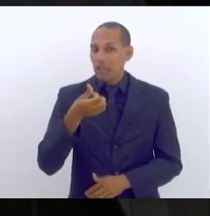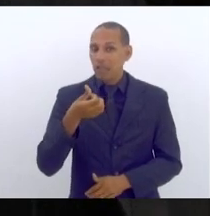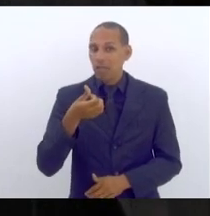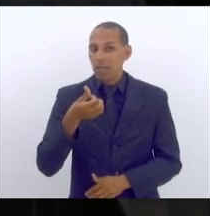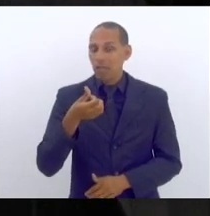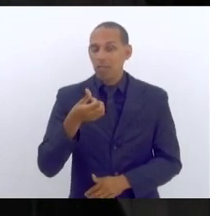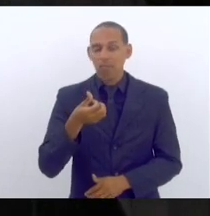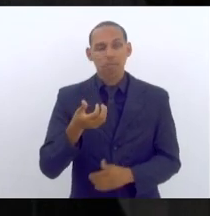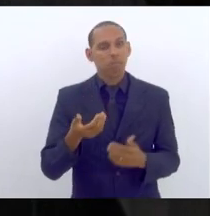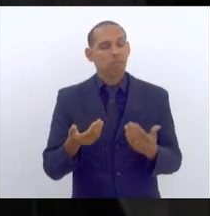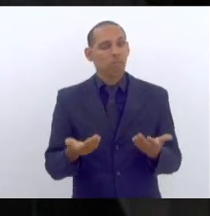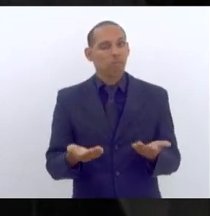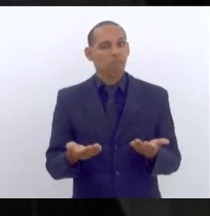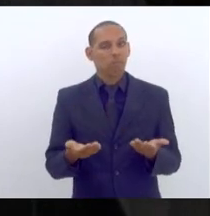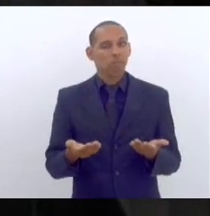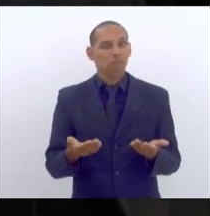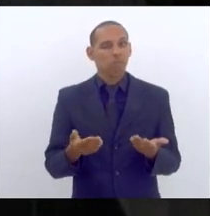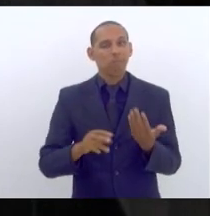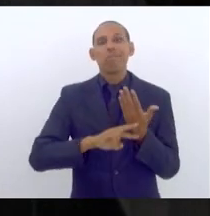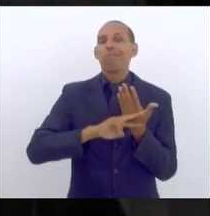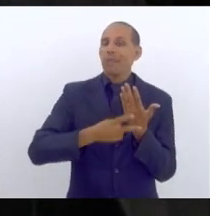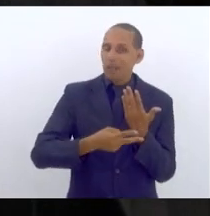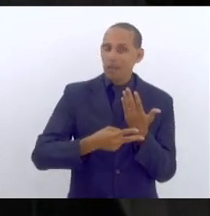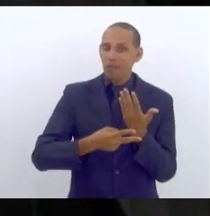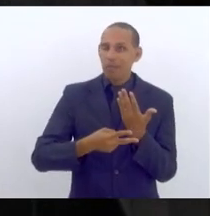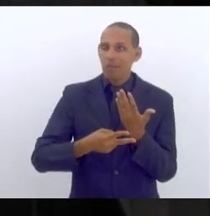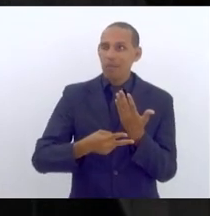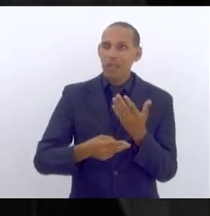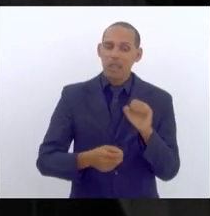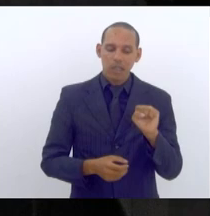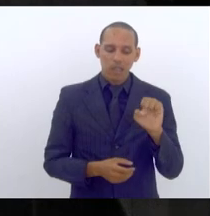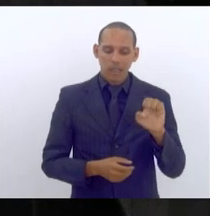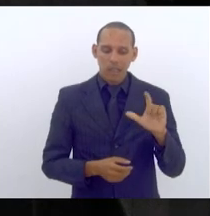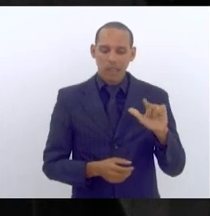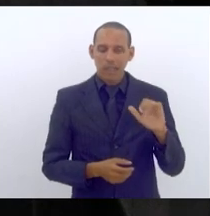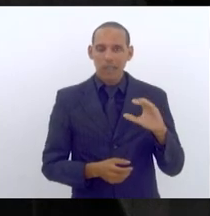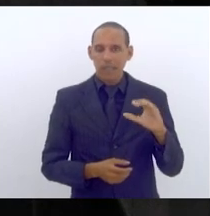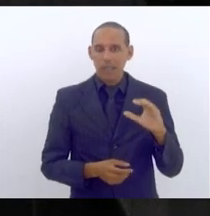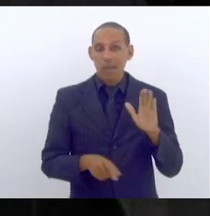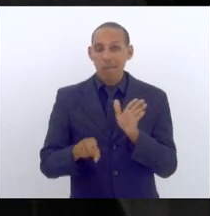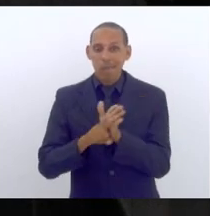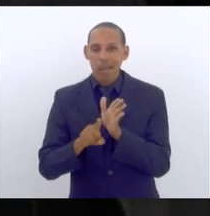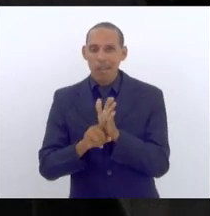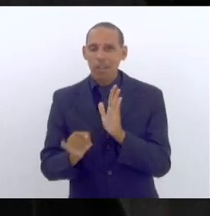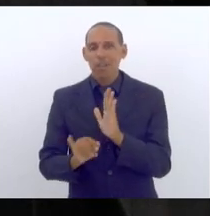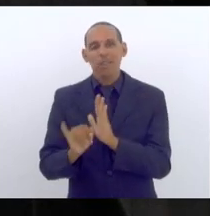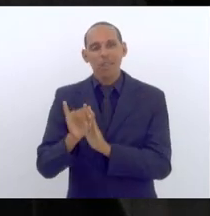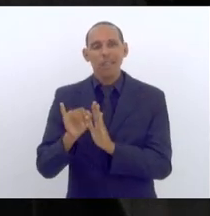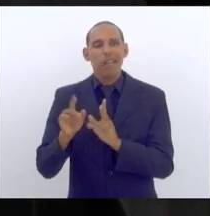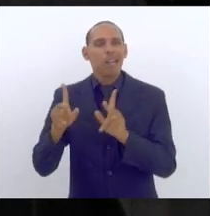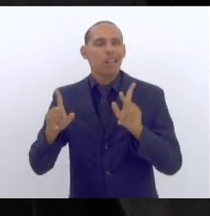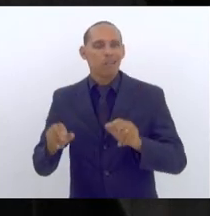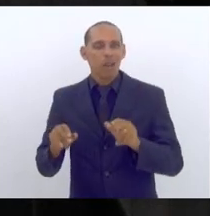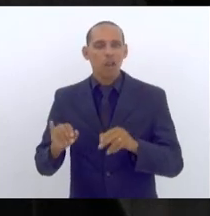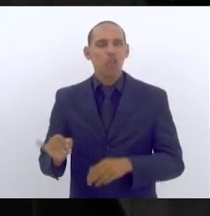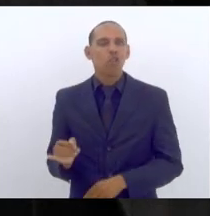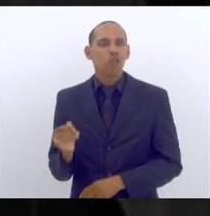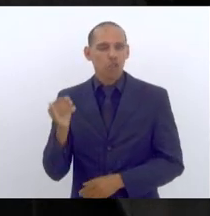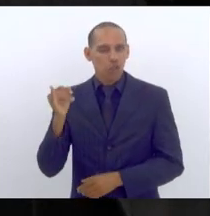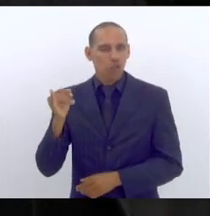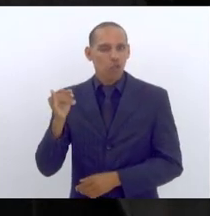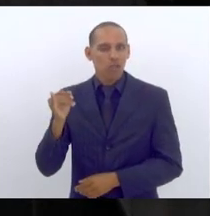por via de consequência taxa SELIC menos inflação dá um juro Real